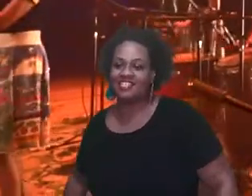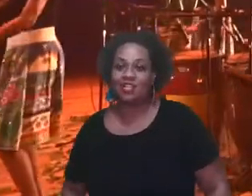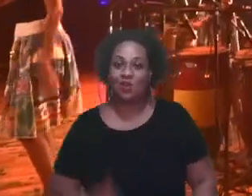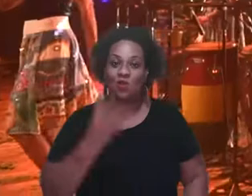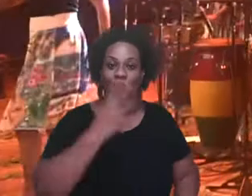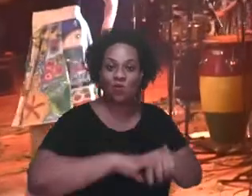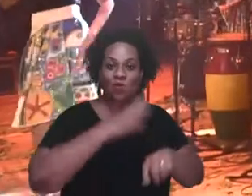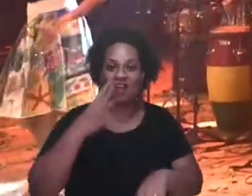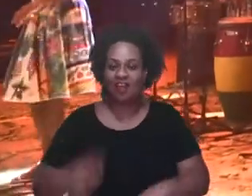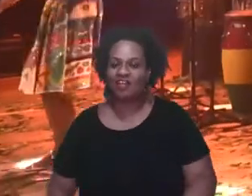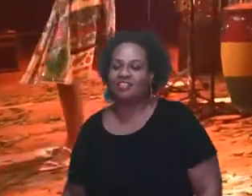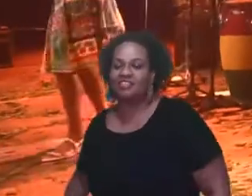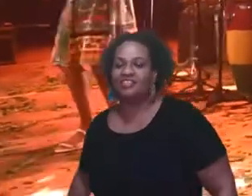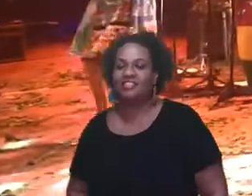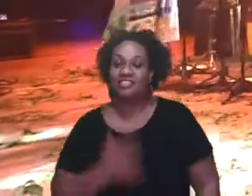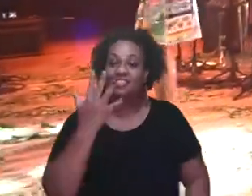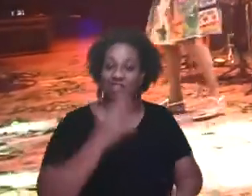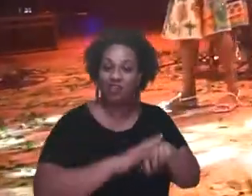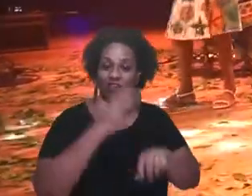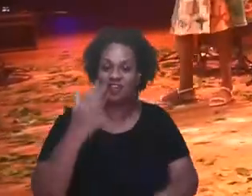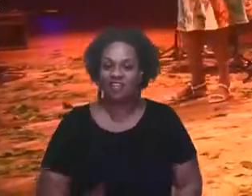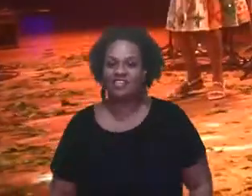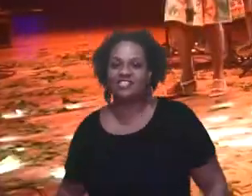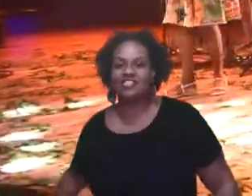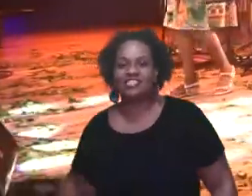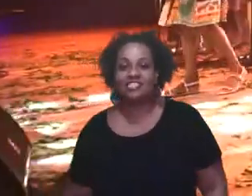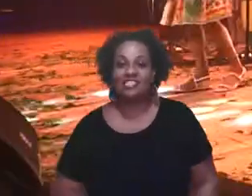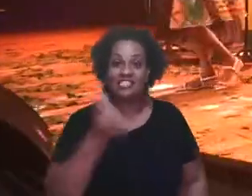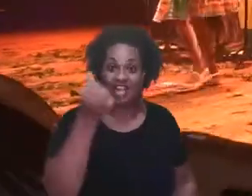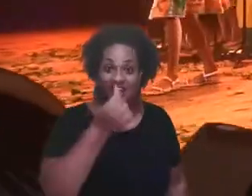feliz Siri Siri Siri Siri